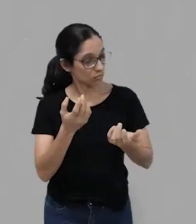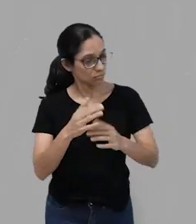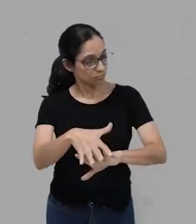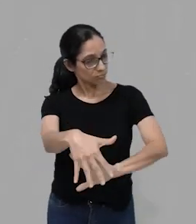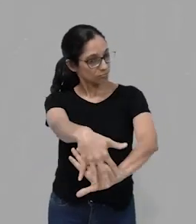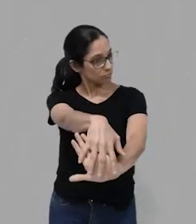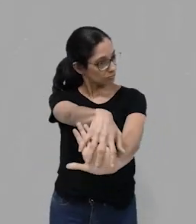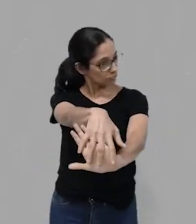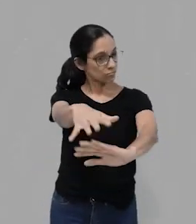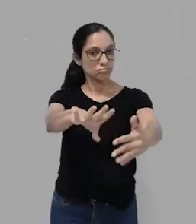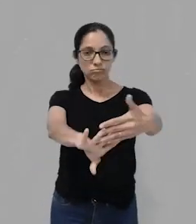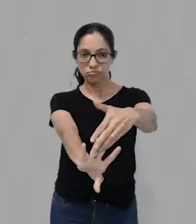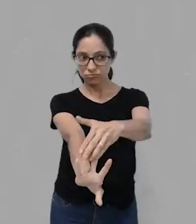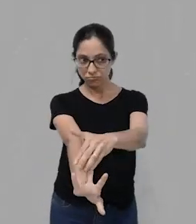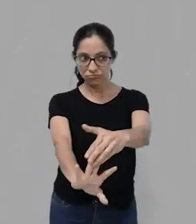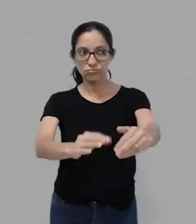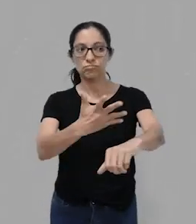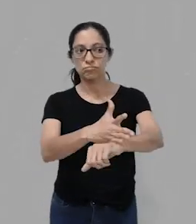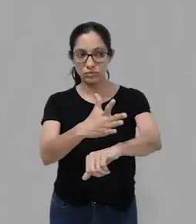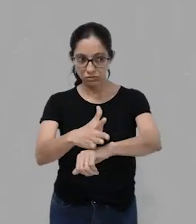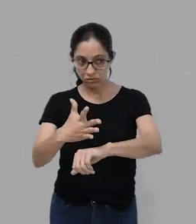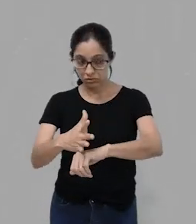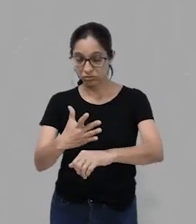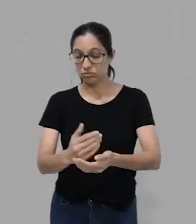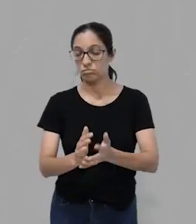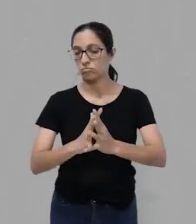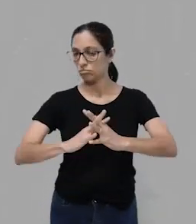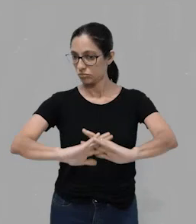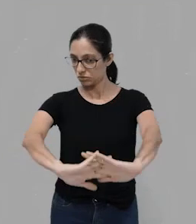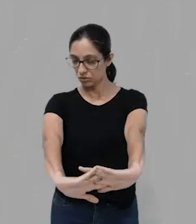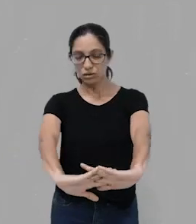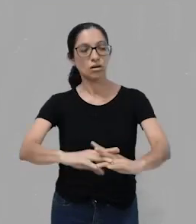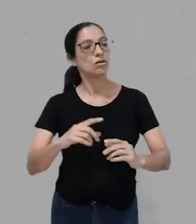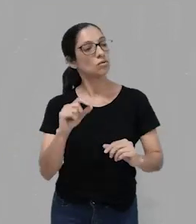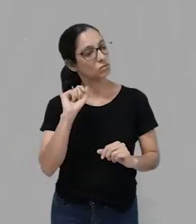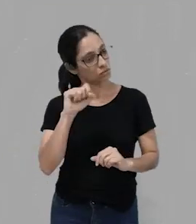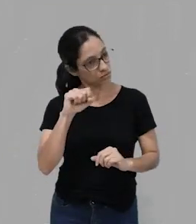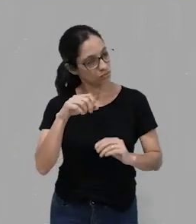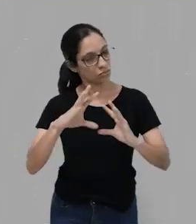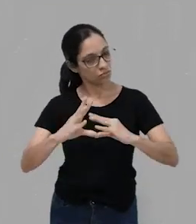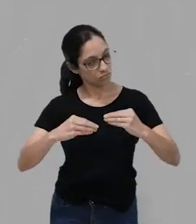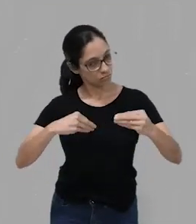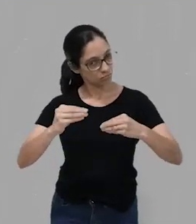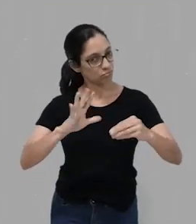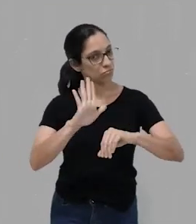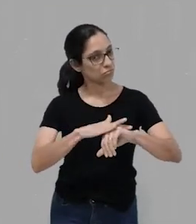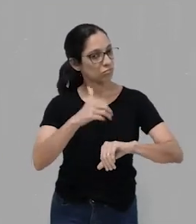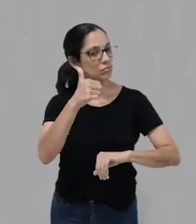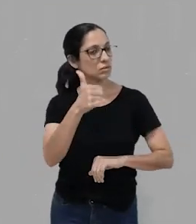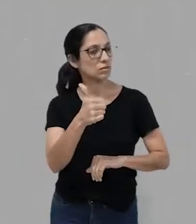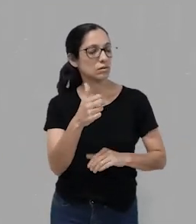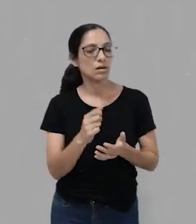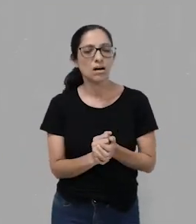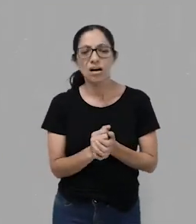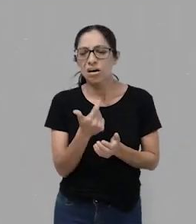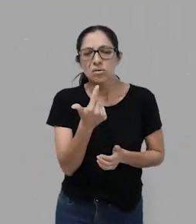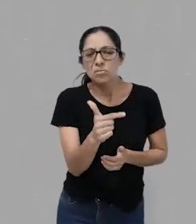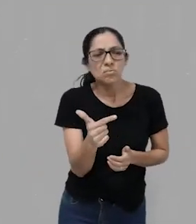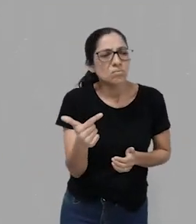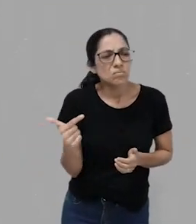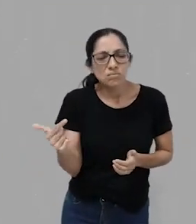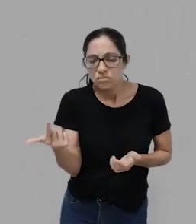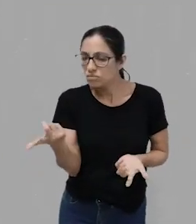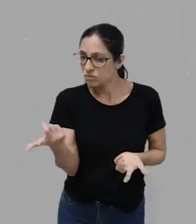alongamentos. E eu me alongando, eu vou melhorar a minha flexibilidade. Professor, eu não tenho muita resistência.